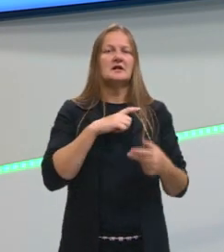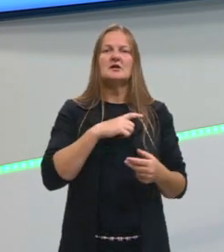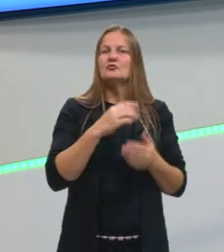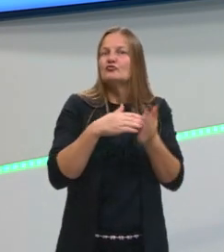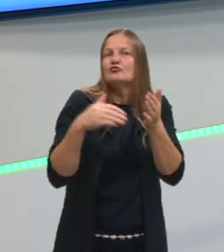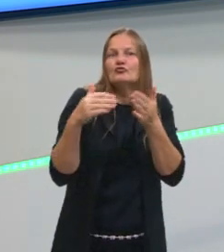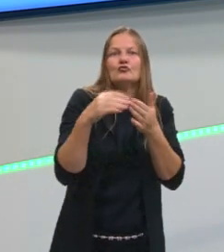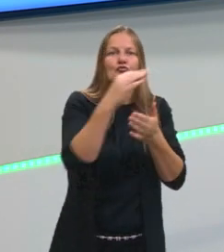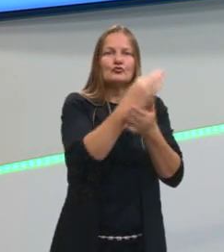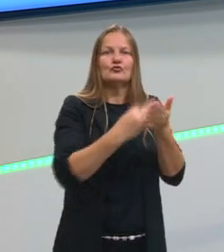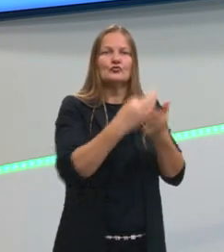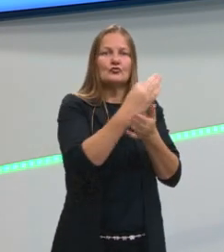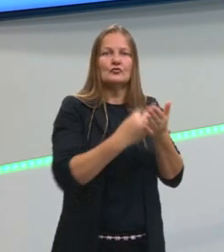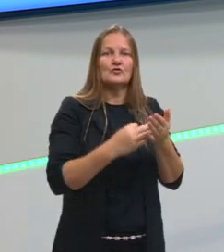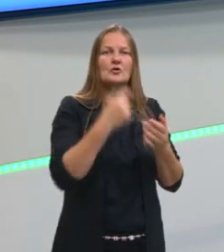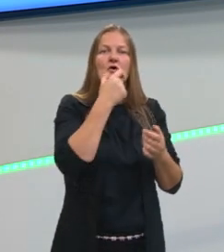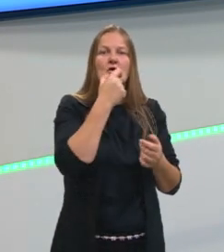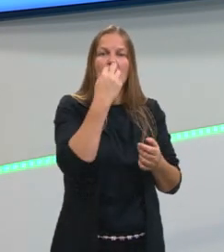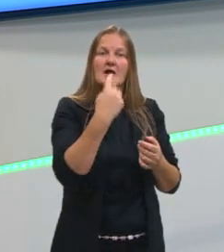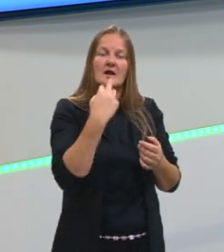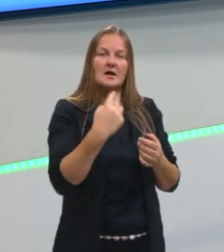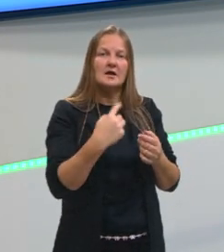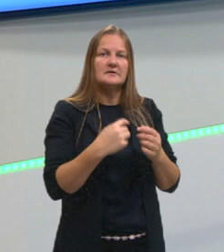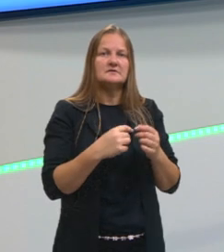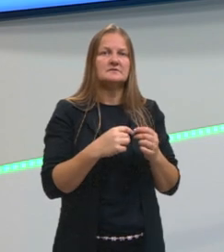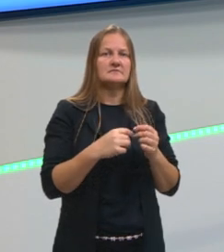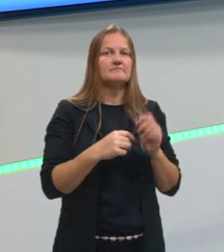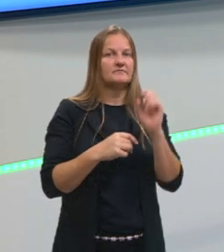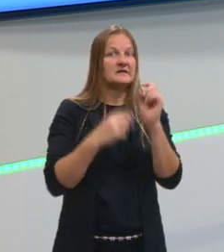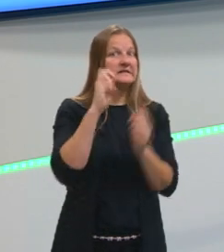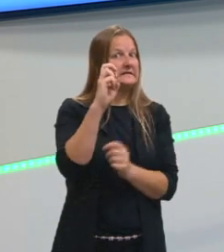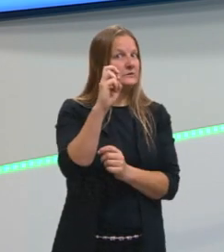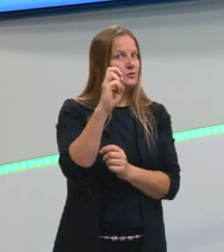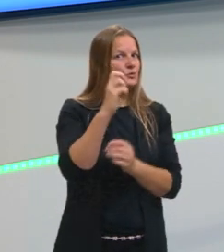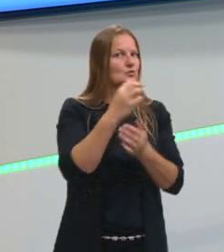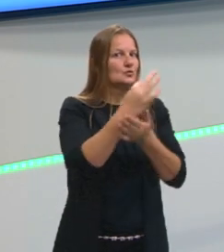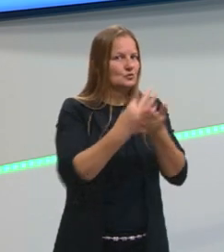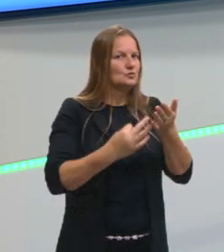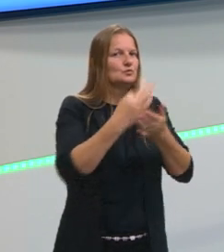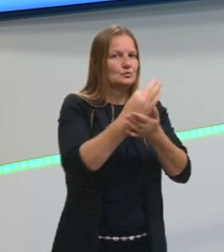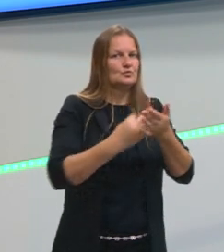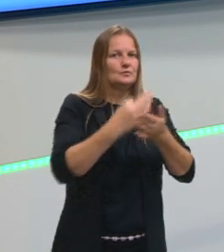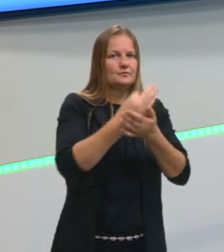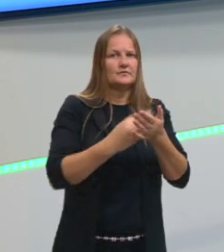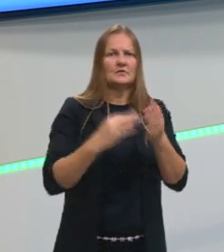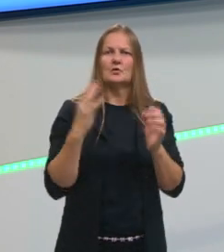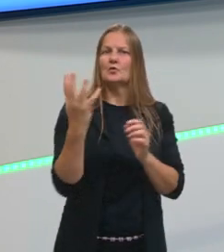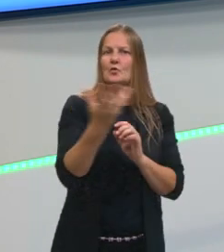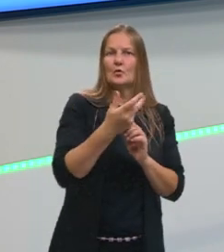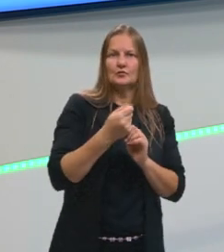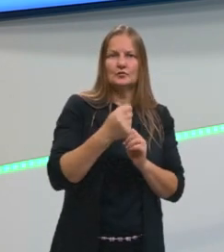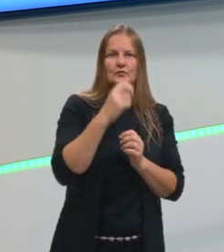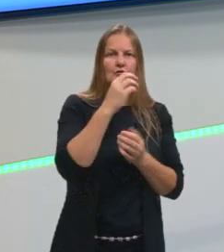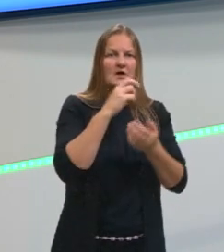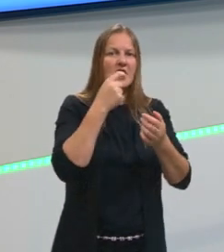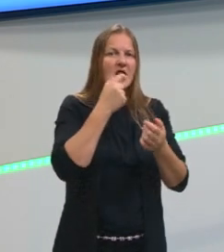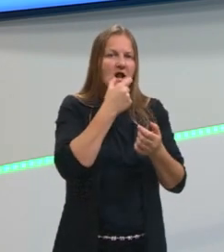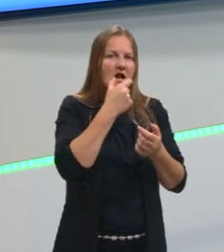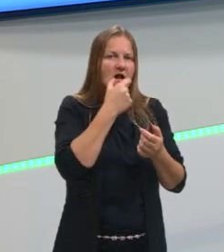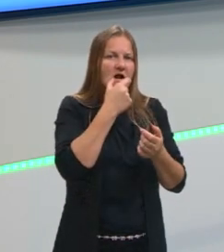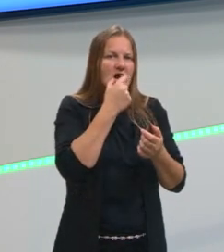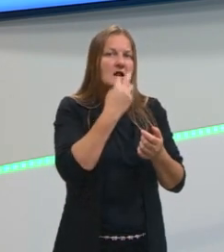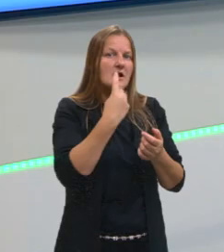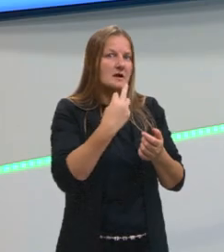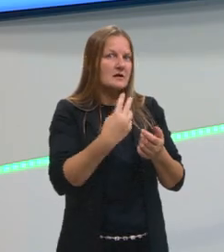são cinco textos e esses textos já serão então compostos todos dentro da língua